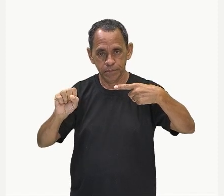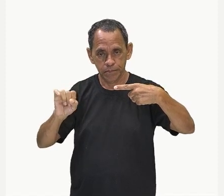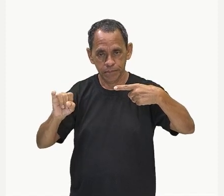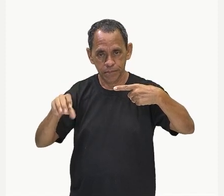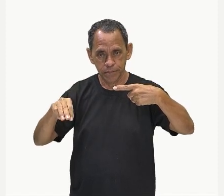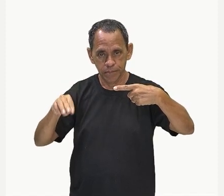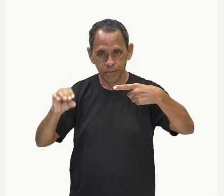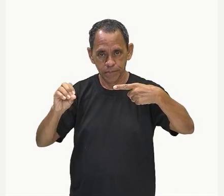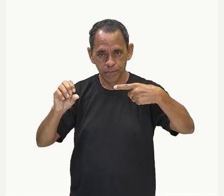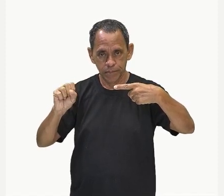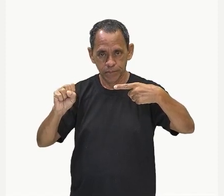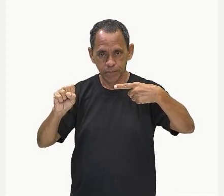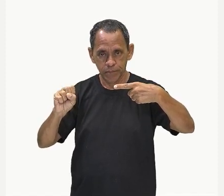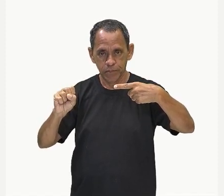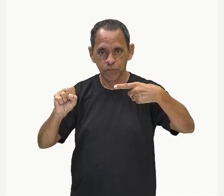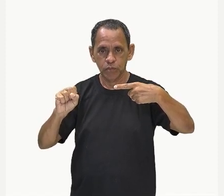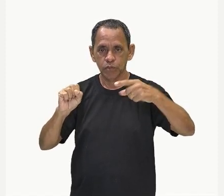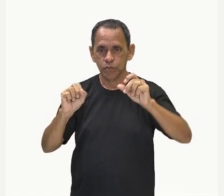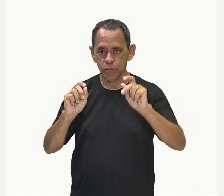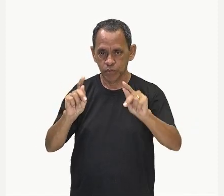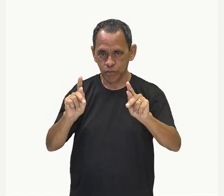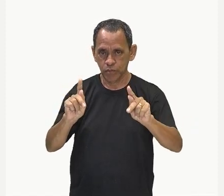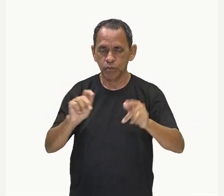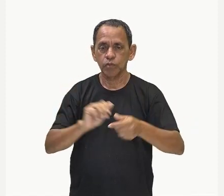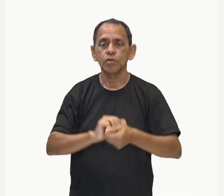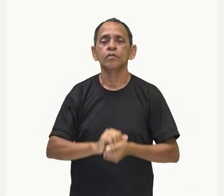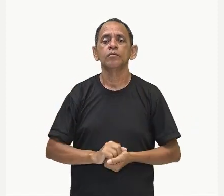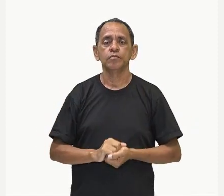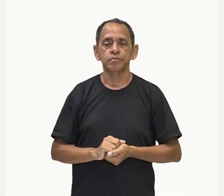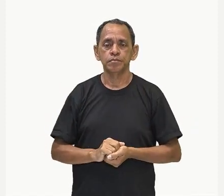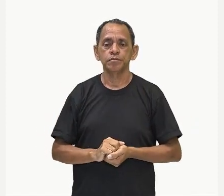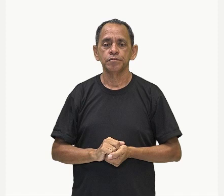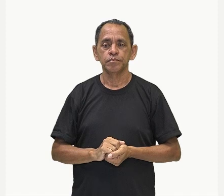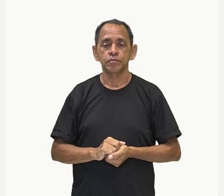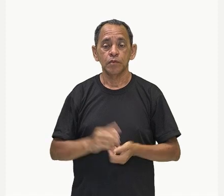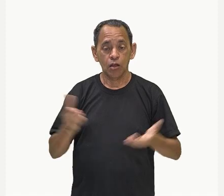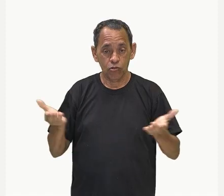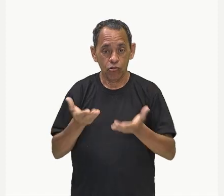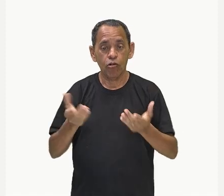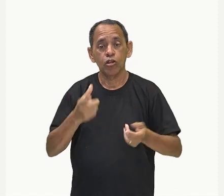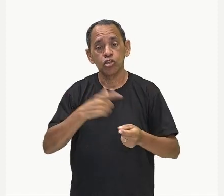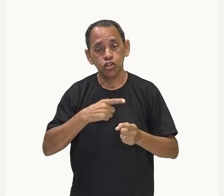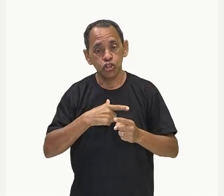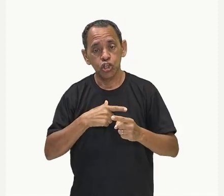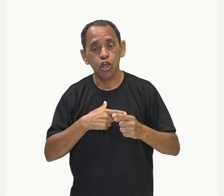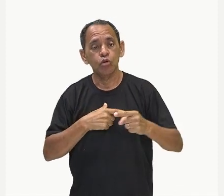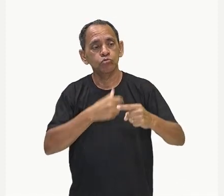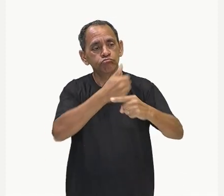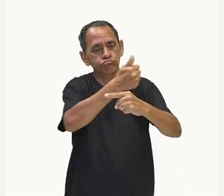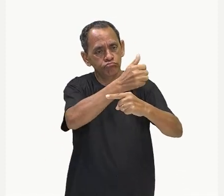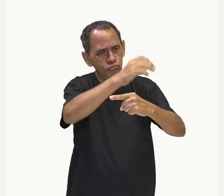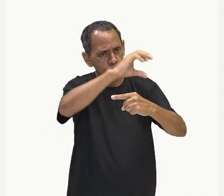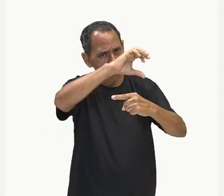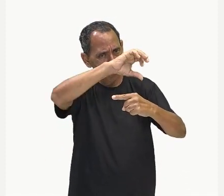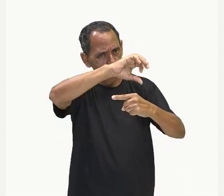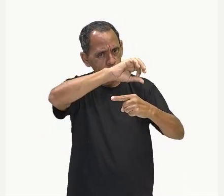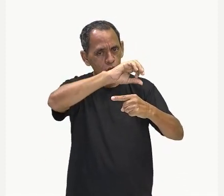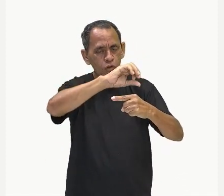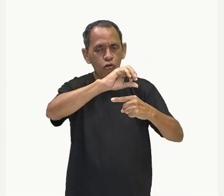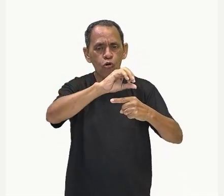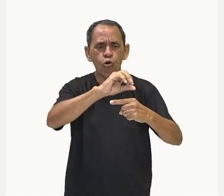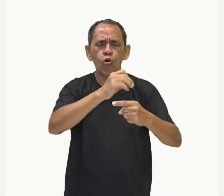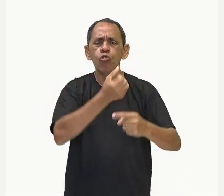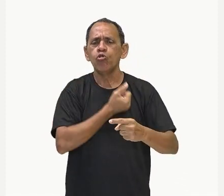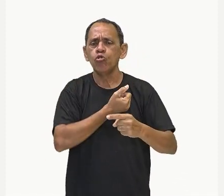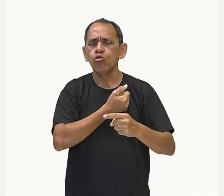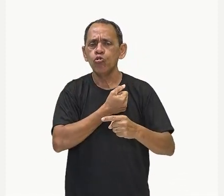milésimos. Ok? Ou seja, nós temos um inteiro dividido em 1000